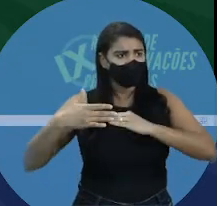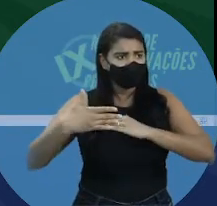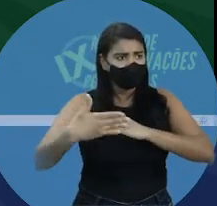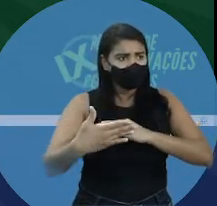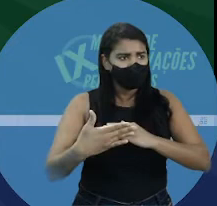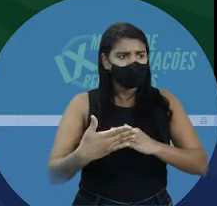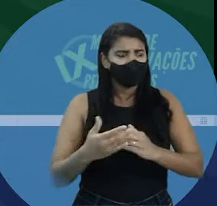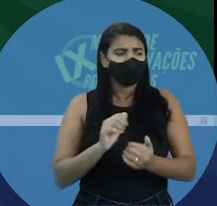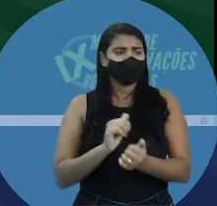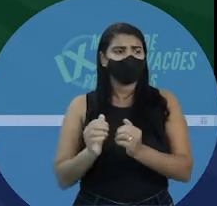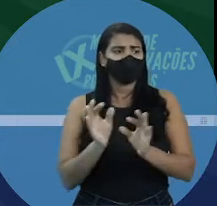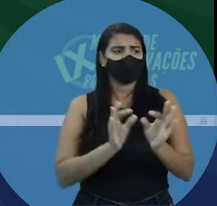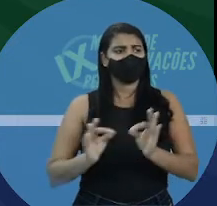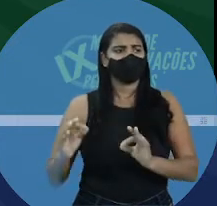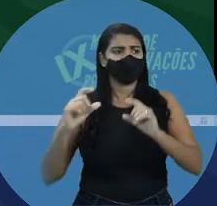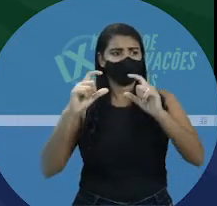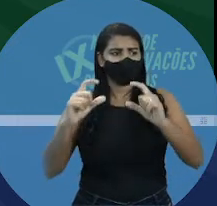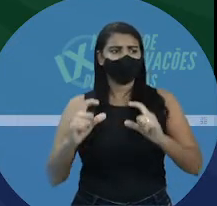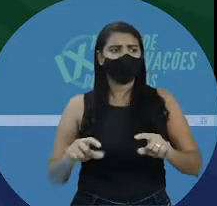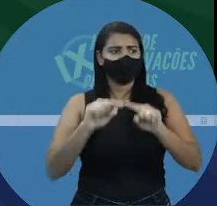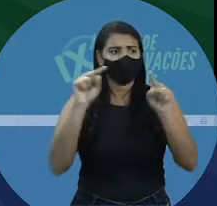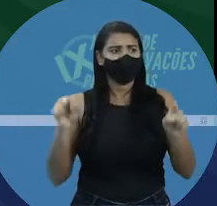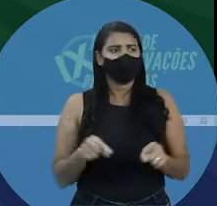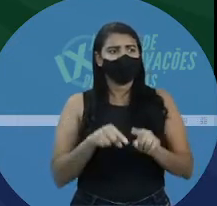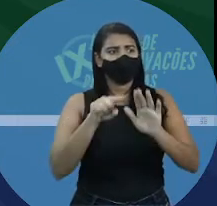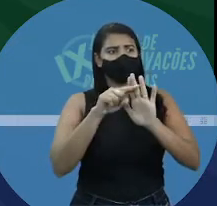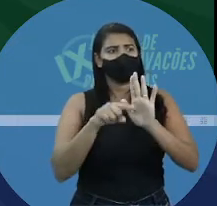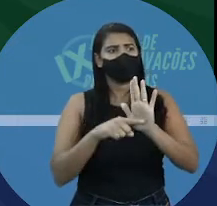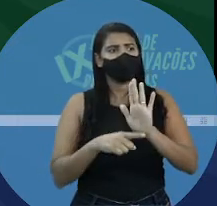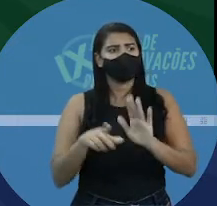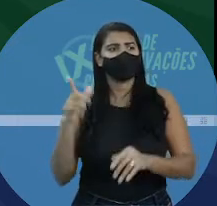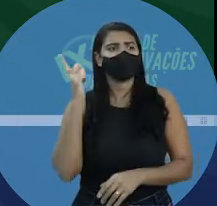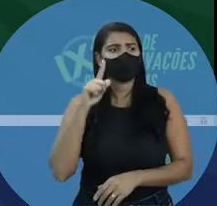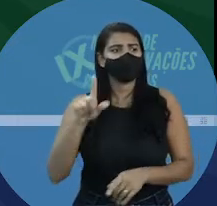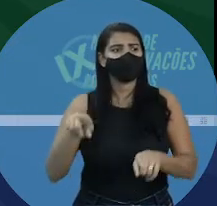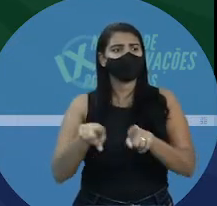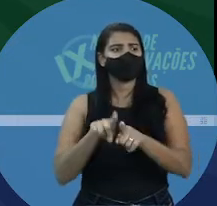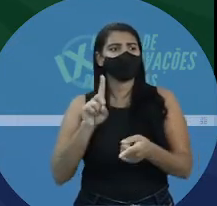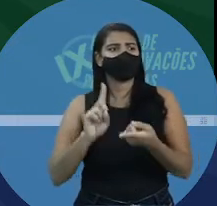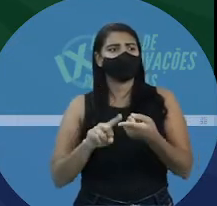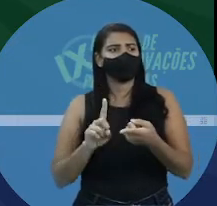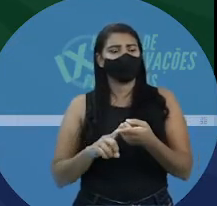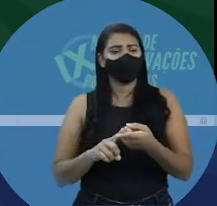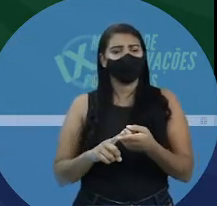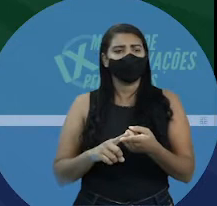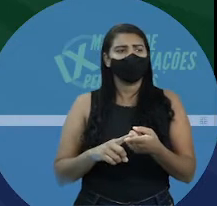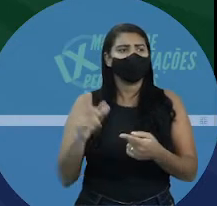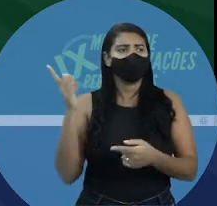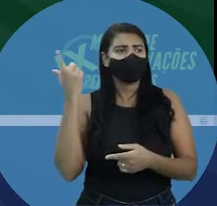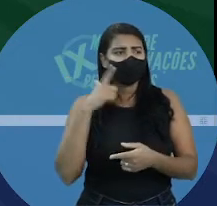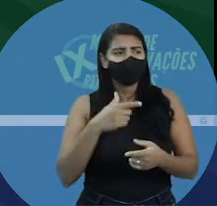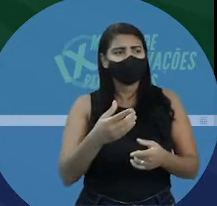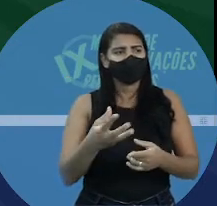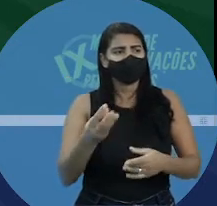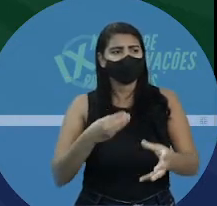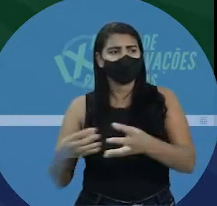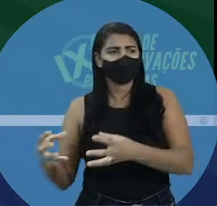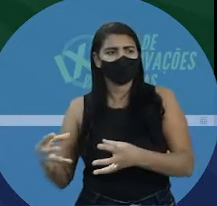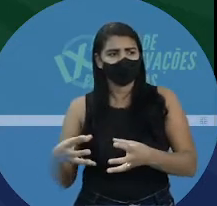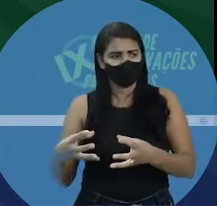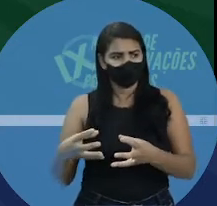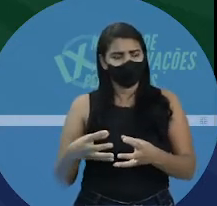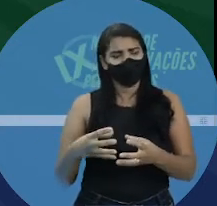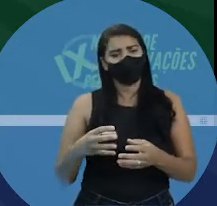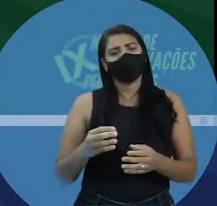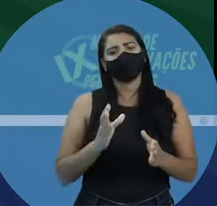internos, também conseguimos recolher algumas pilhas e baterias durante o processo,